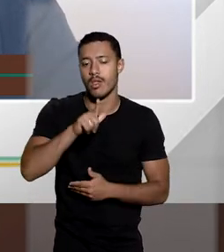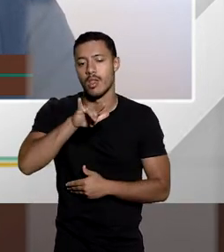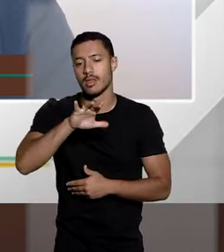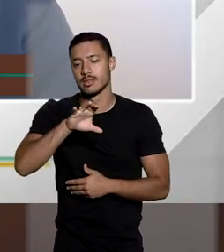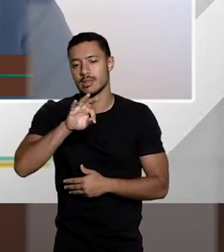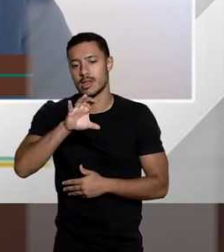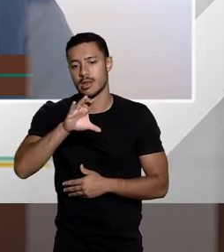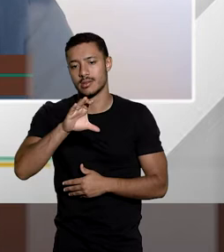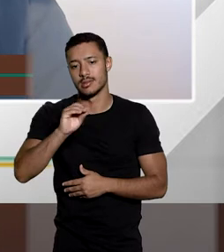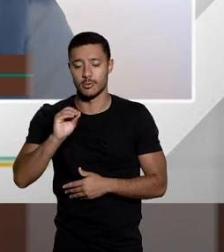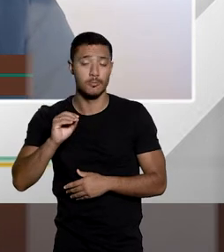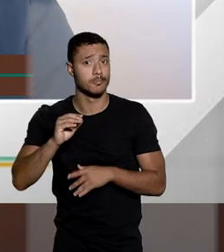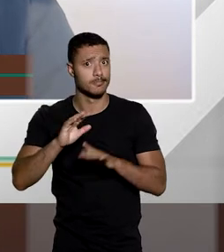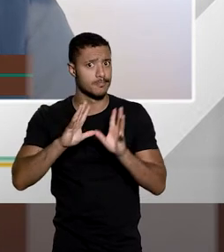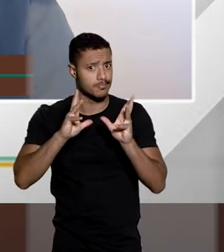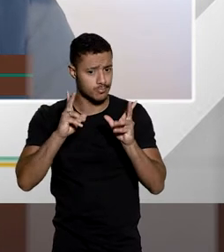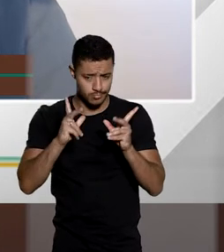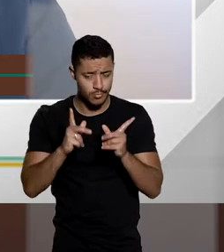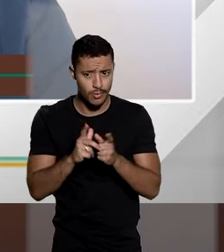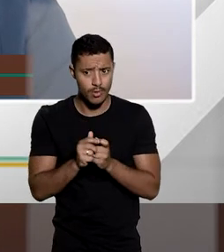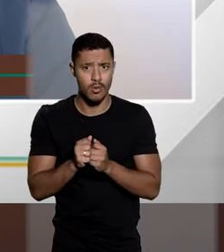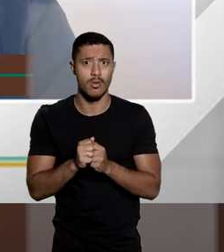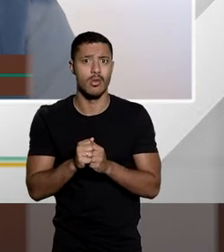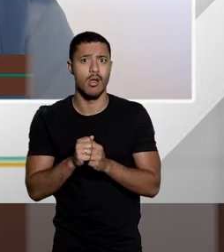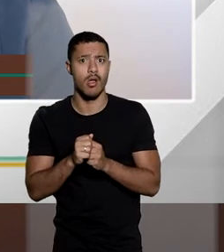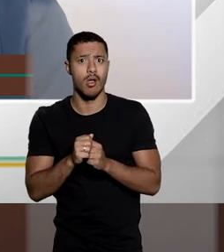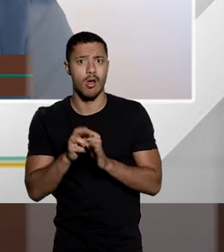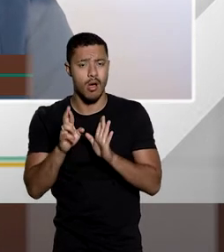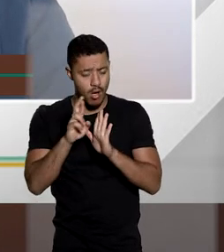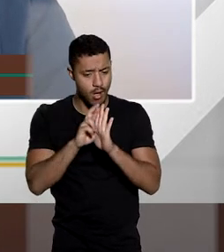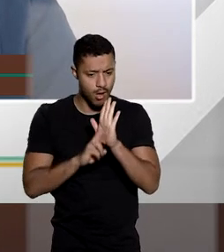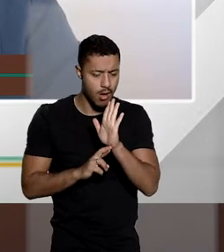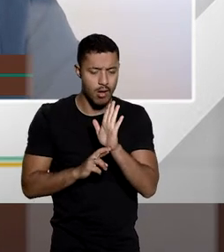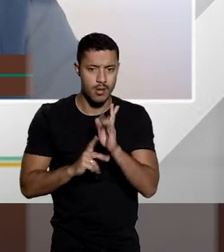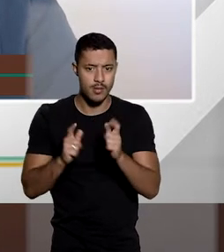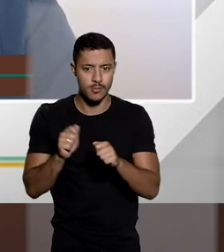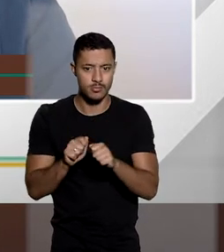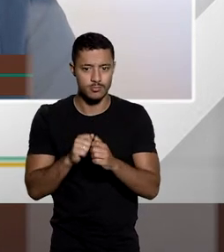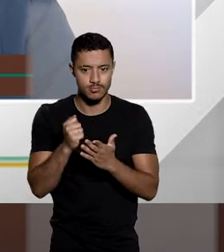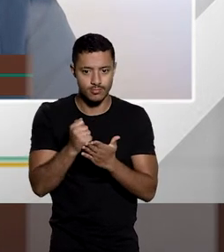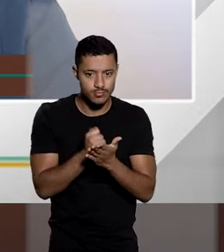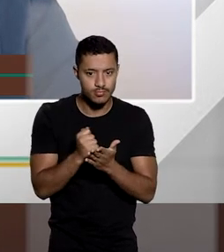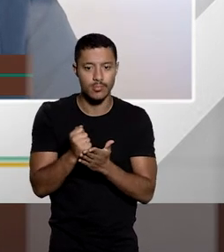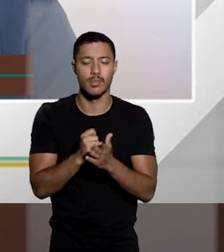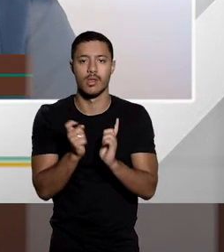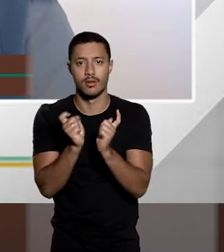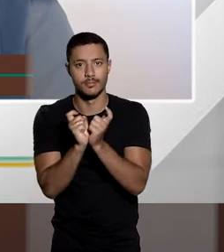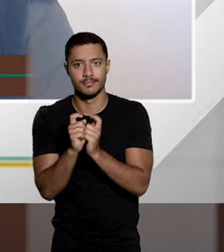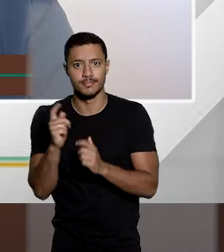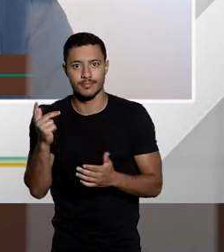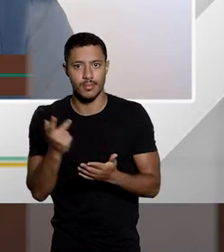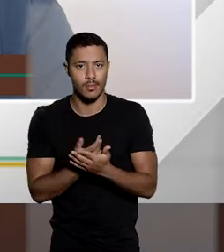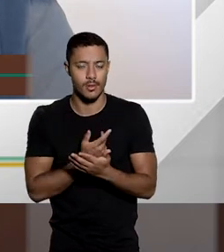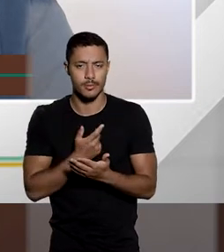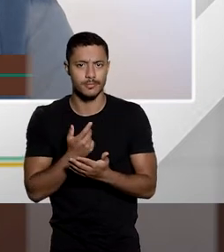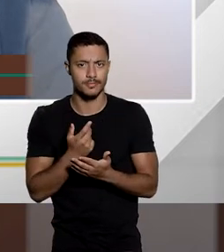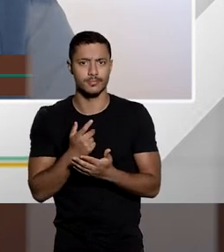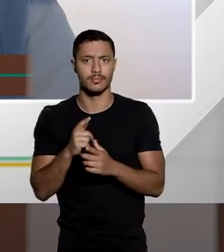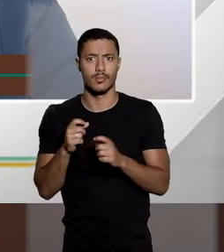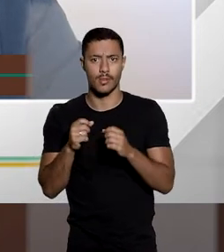licitação. Então, no geral, a licitação é a regra, para a celebração do contrato administrativo, para garantir uma